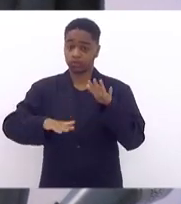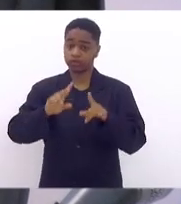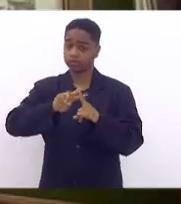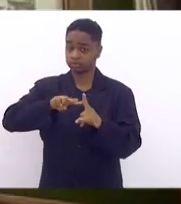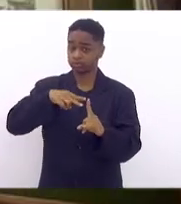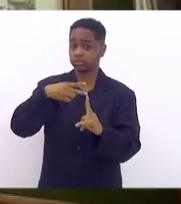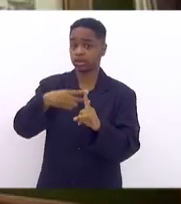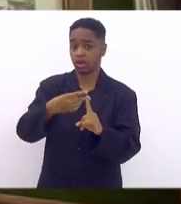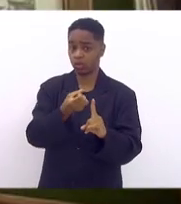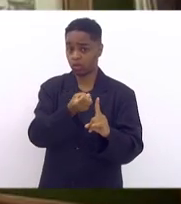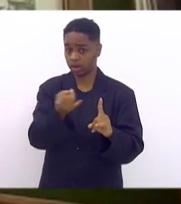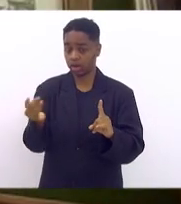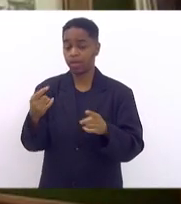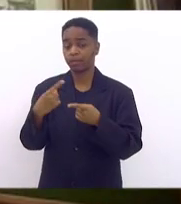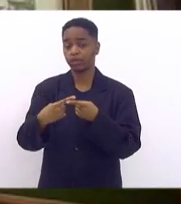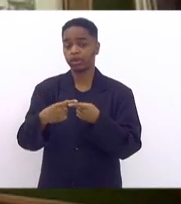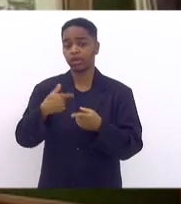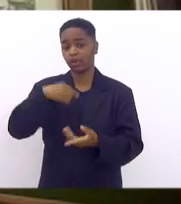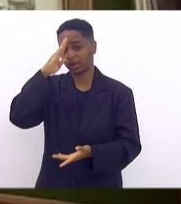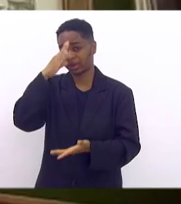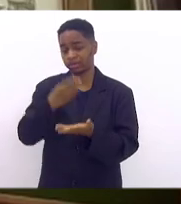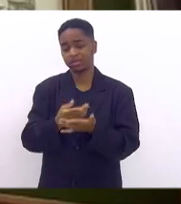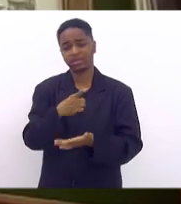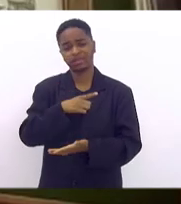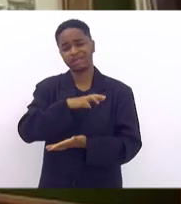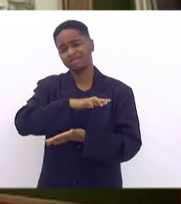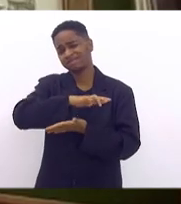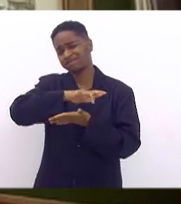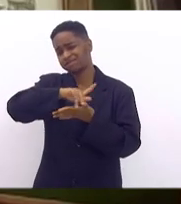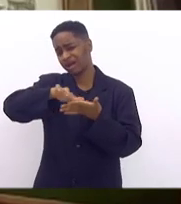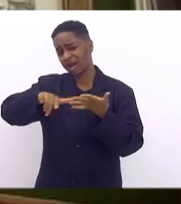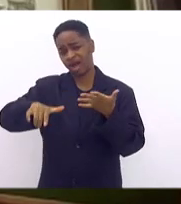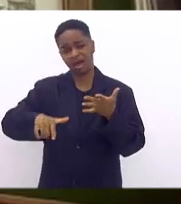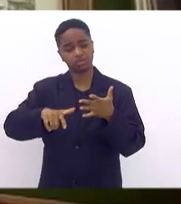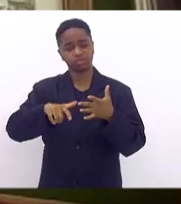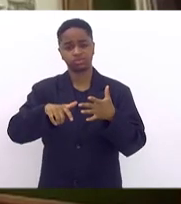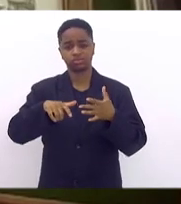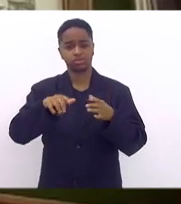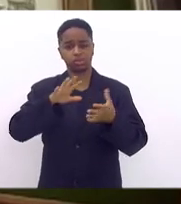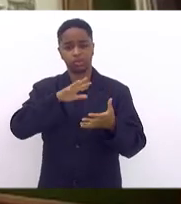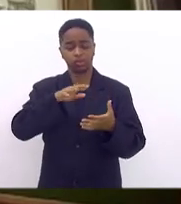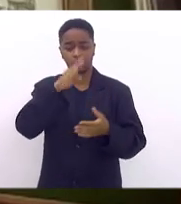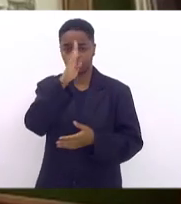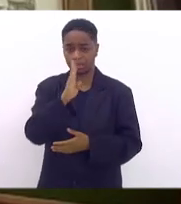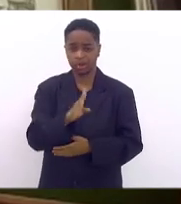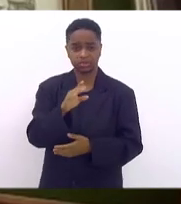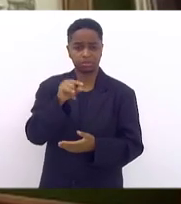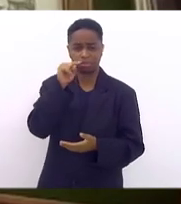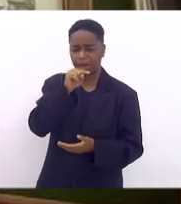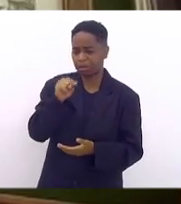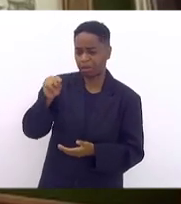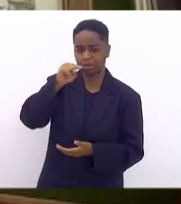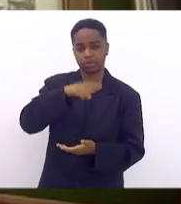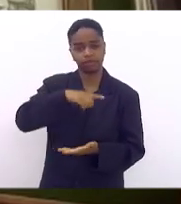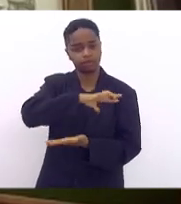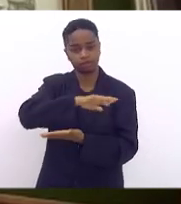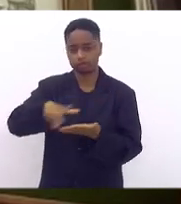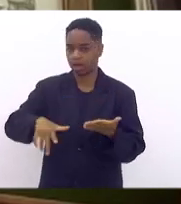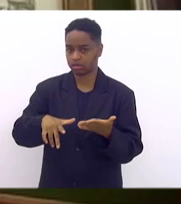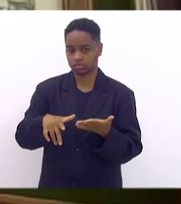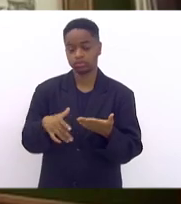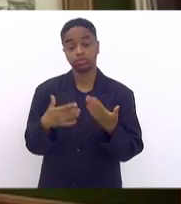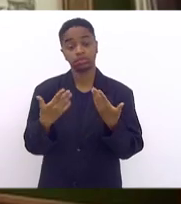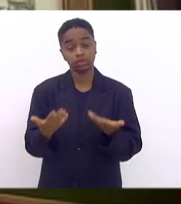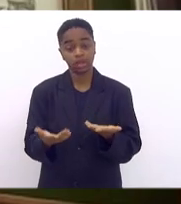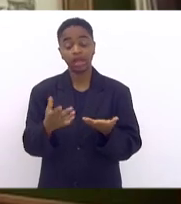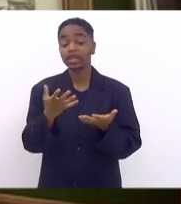eu acredito, porque são vários, vários espalhados em todo o país. E o que eles querem?